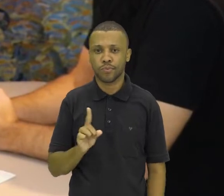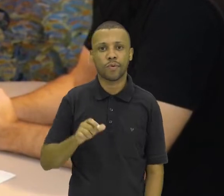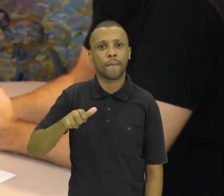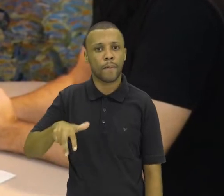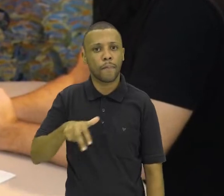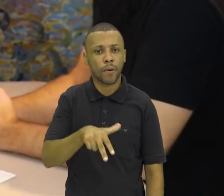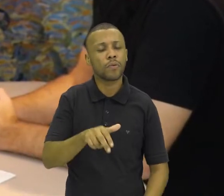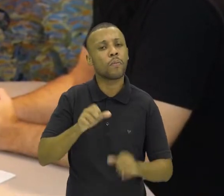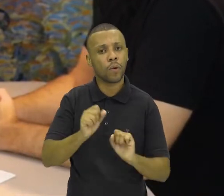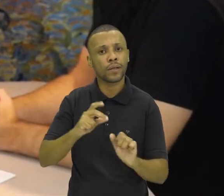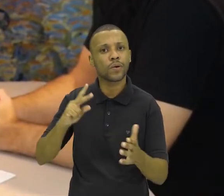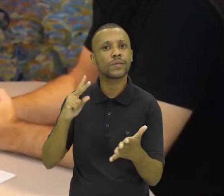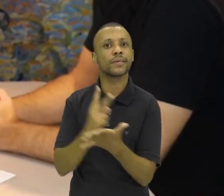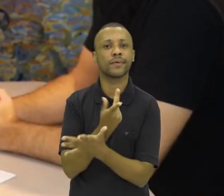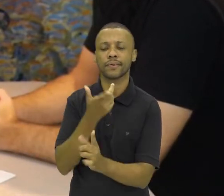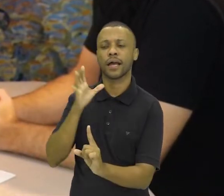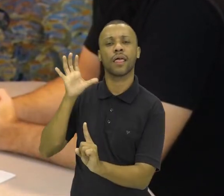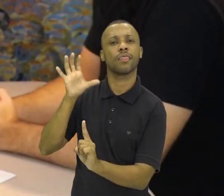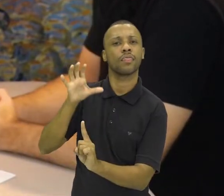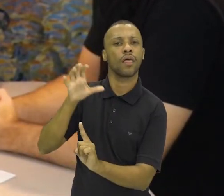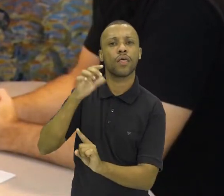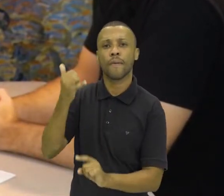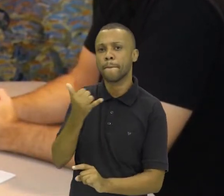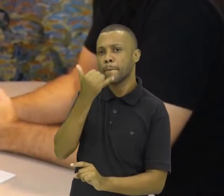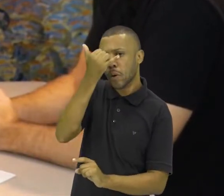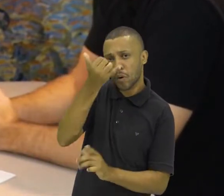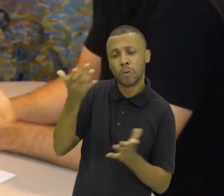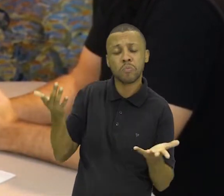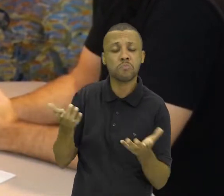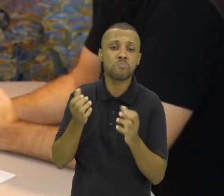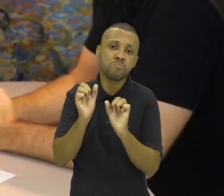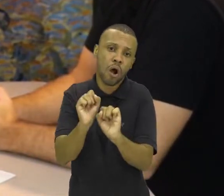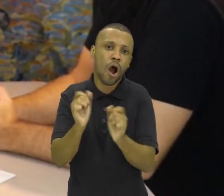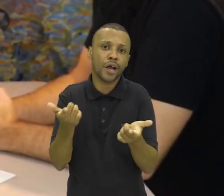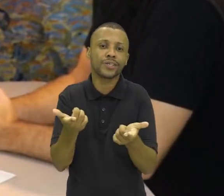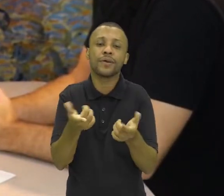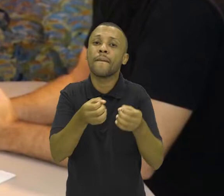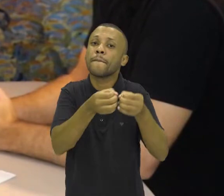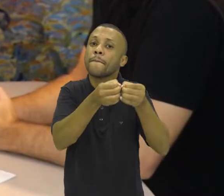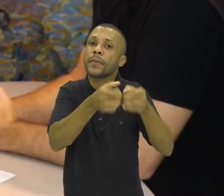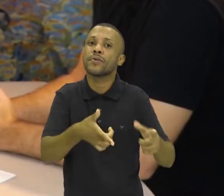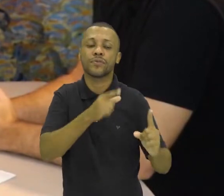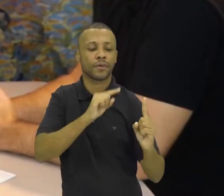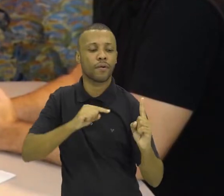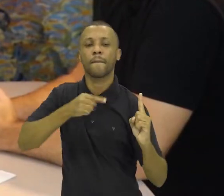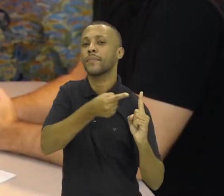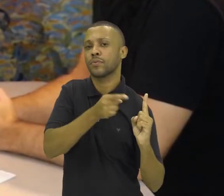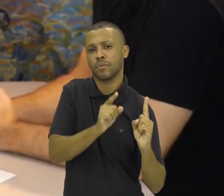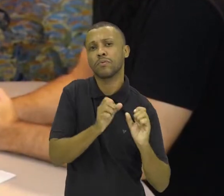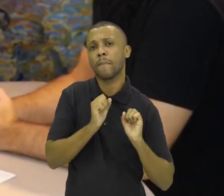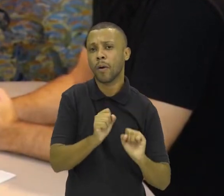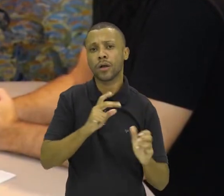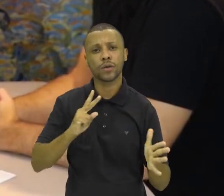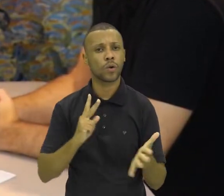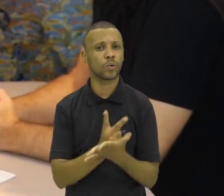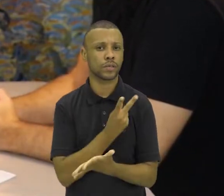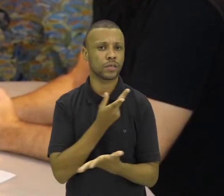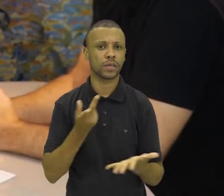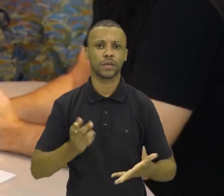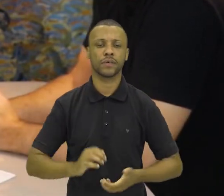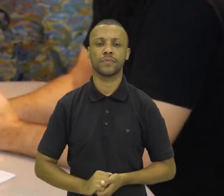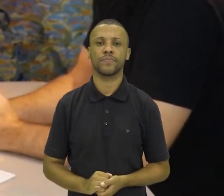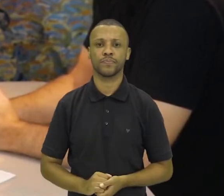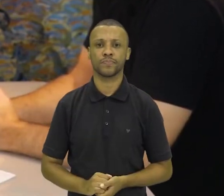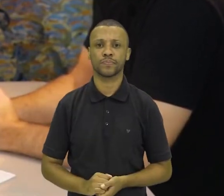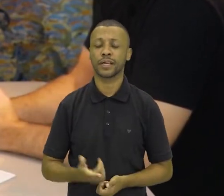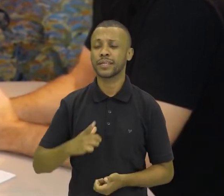pode estar causando um acidente que pode vitimar você mesmo, tá? O que será uma pena, mas você pode vitimar outra pessoa, ficar na cadeira de rodas por conta